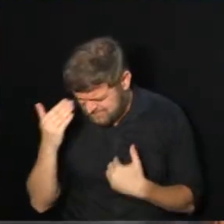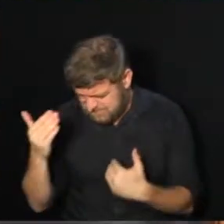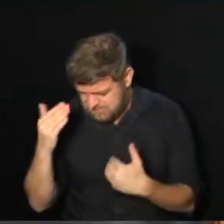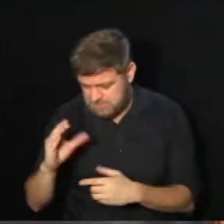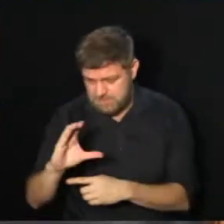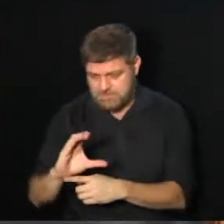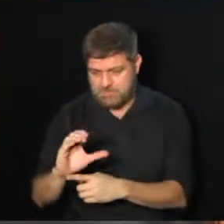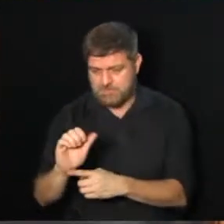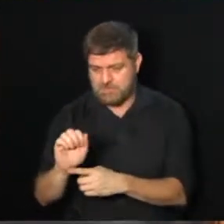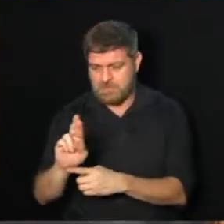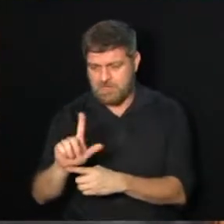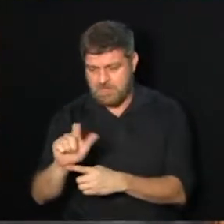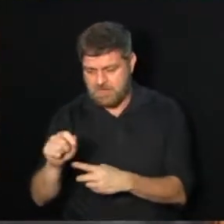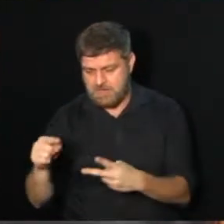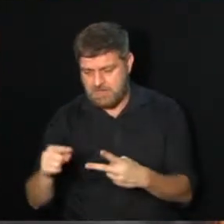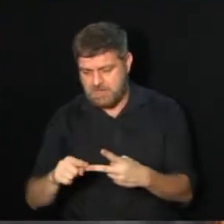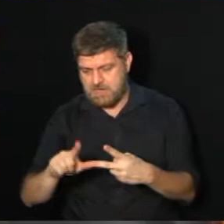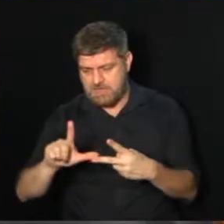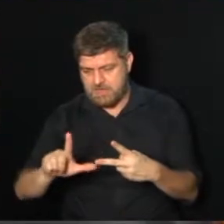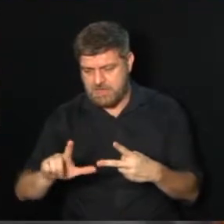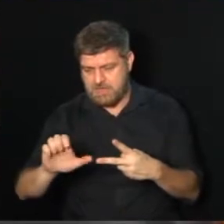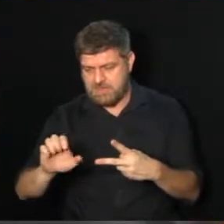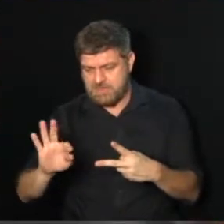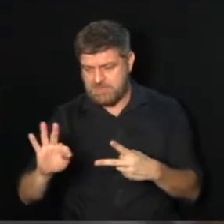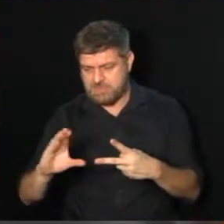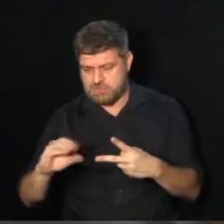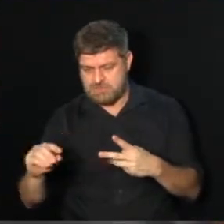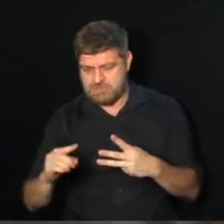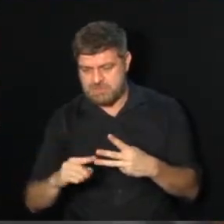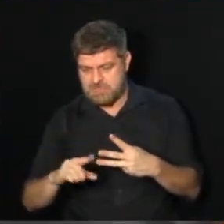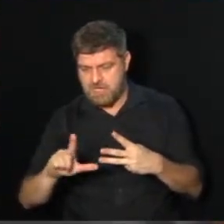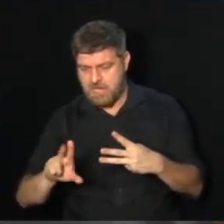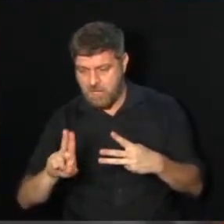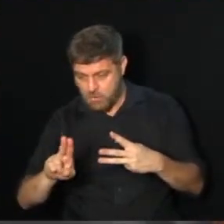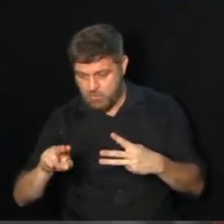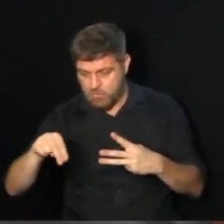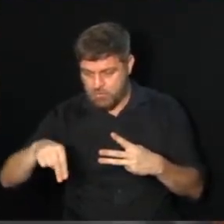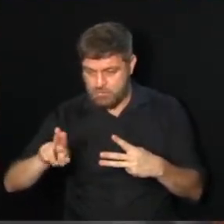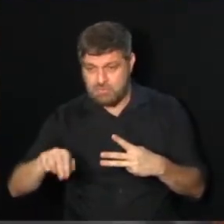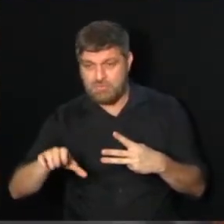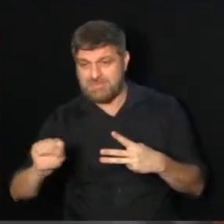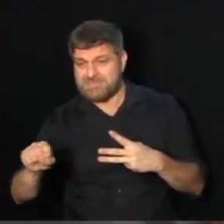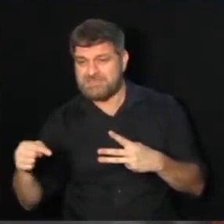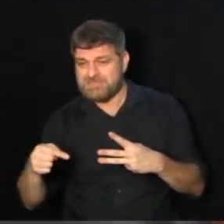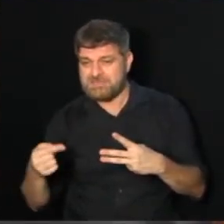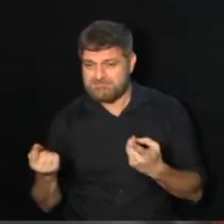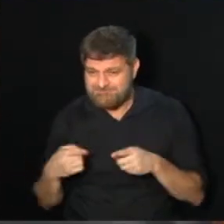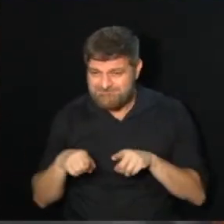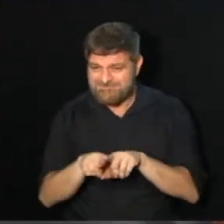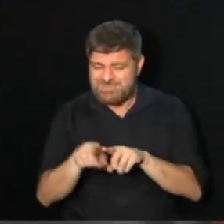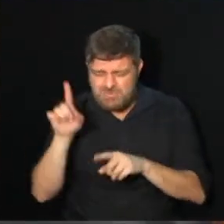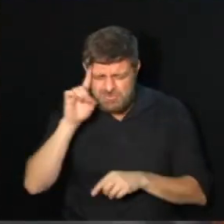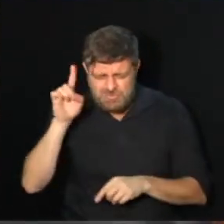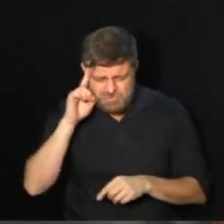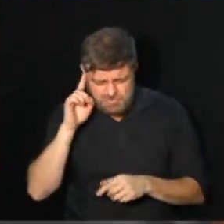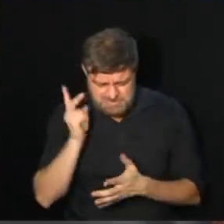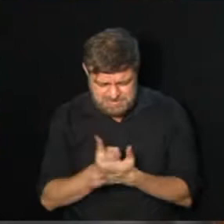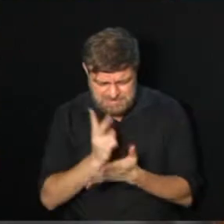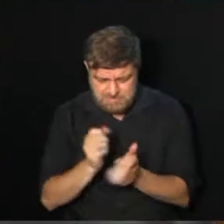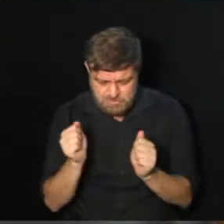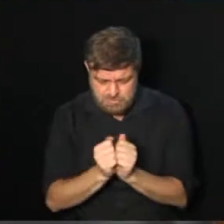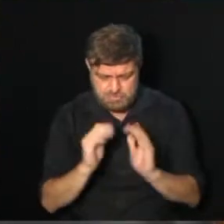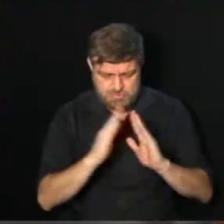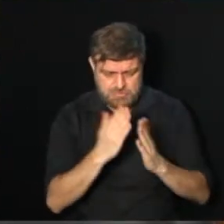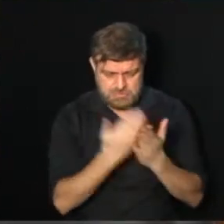a Letícia e a Lu Nunes, publicamente, porque são parceiras ativas cotidianas nas nossas escolas.